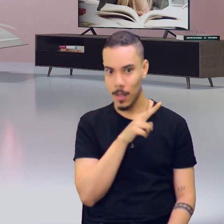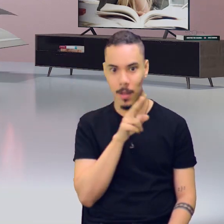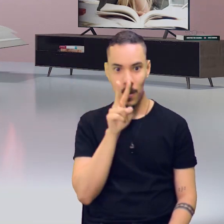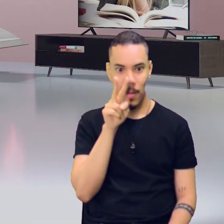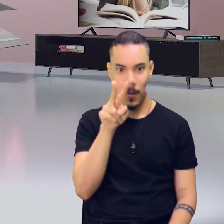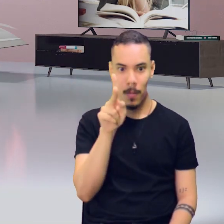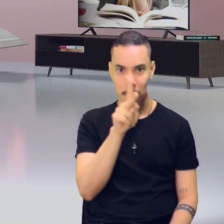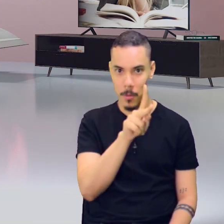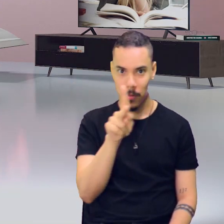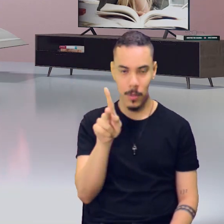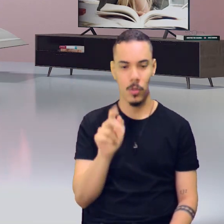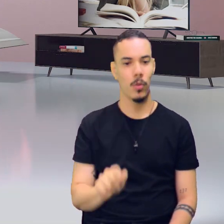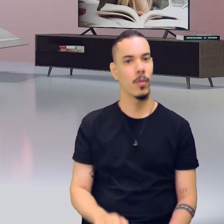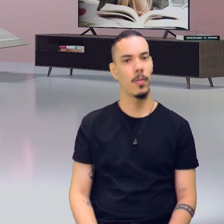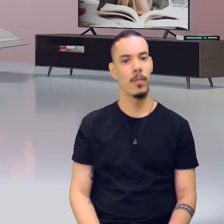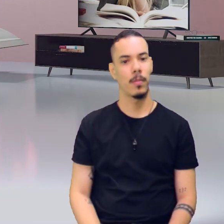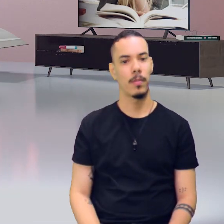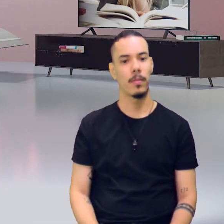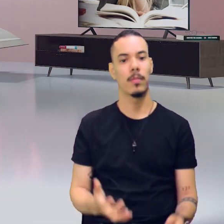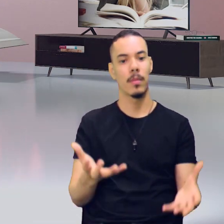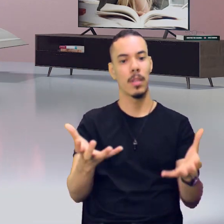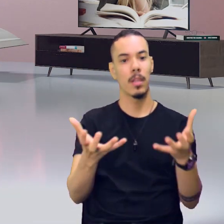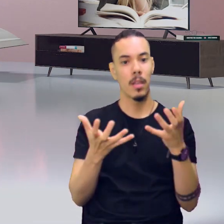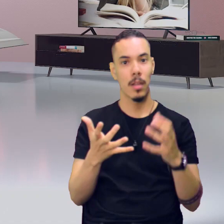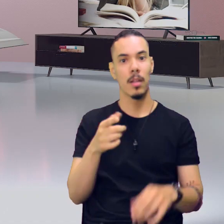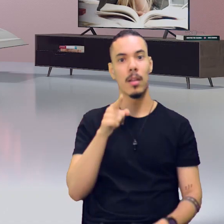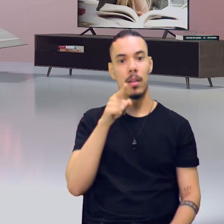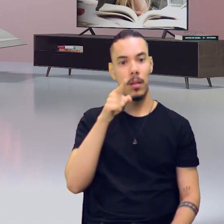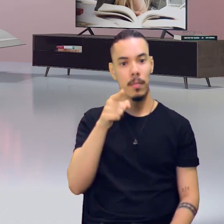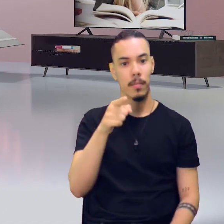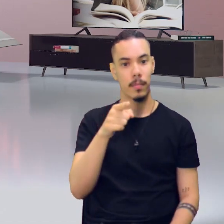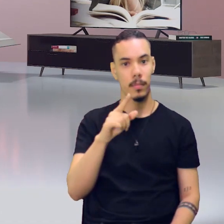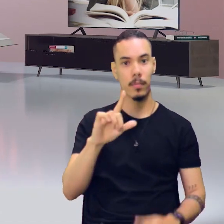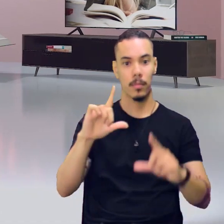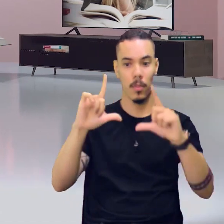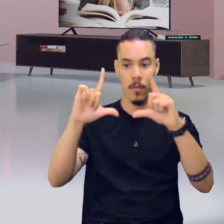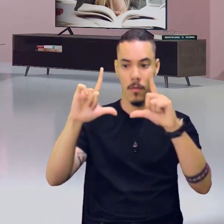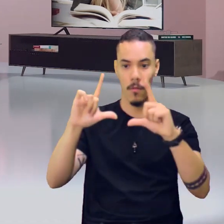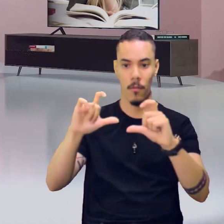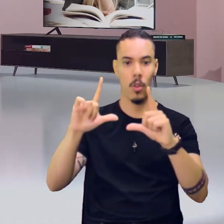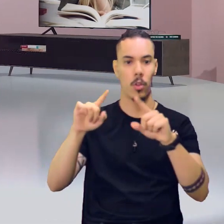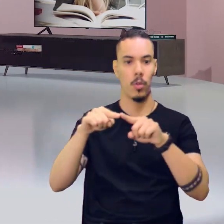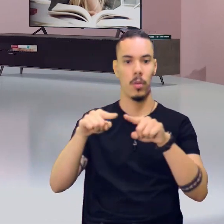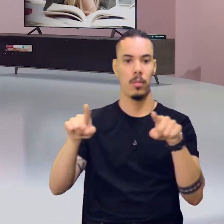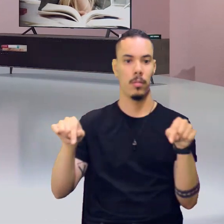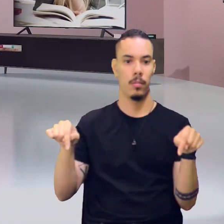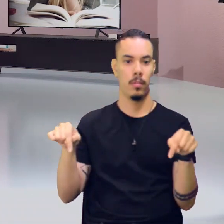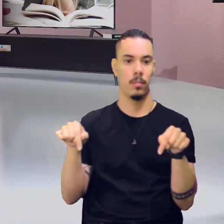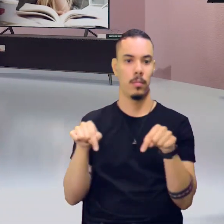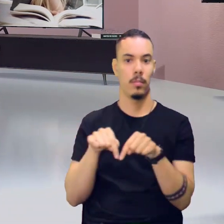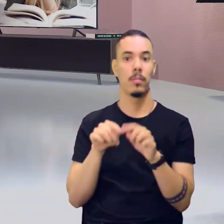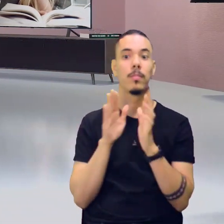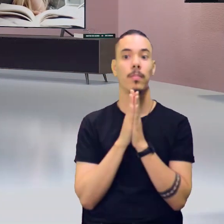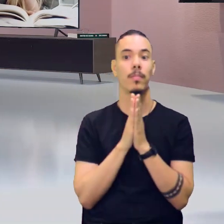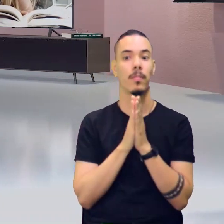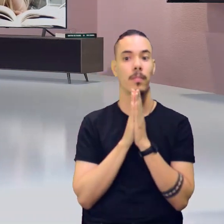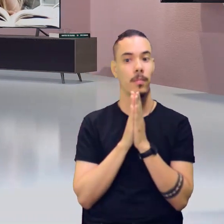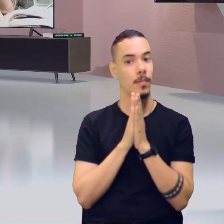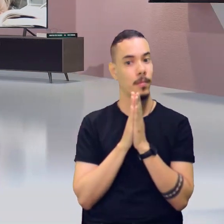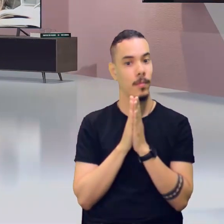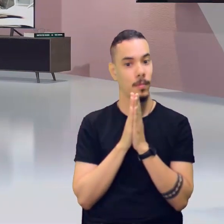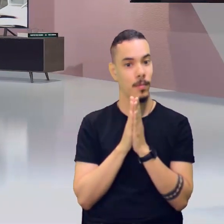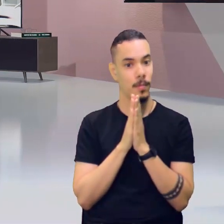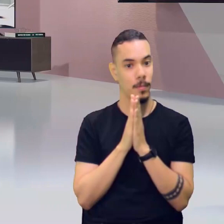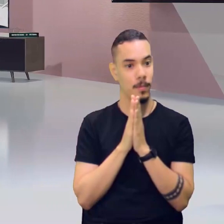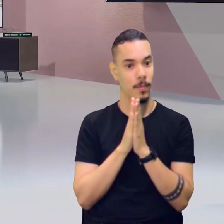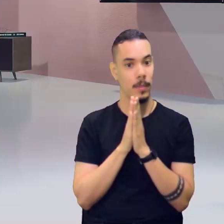você, professor. Eu quero que você tire uma foto da turma, por gentileza,